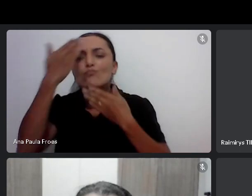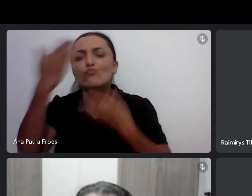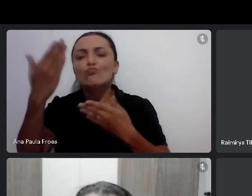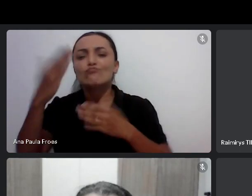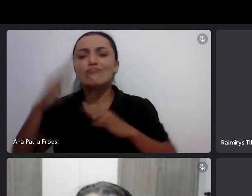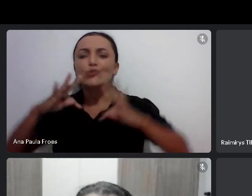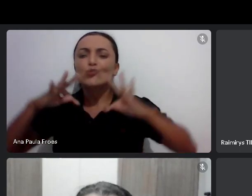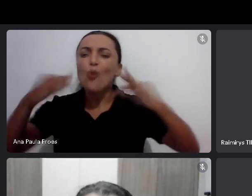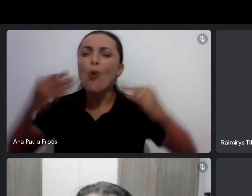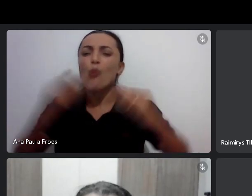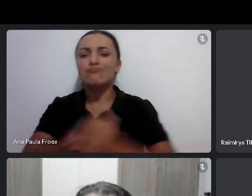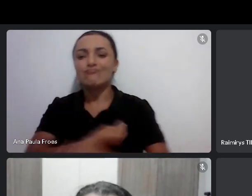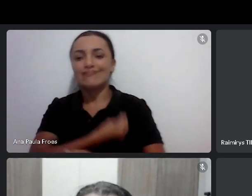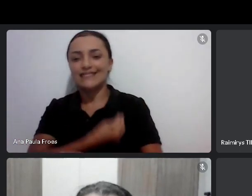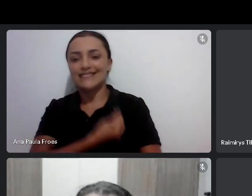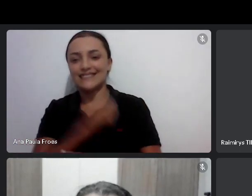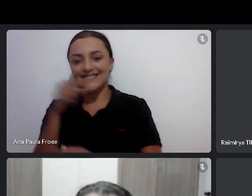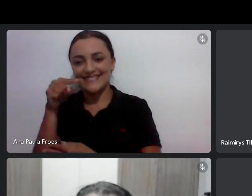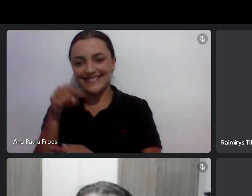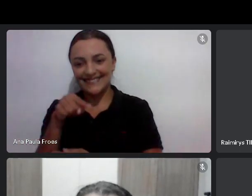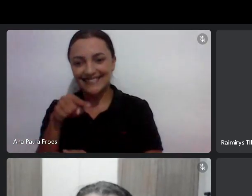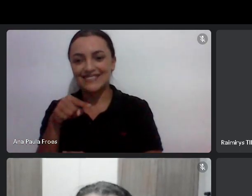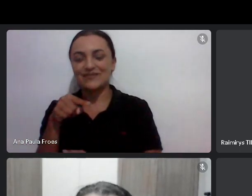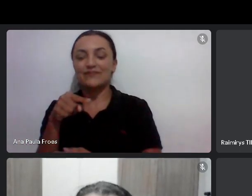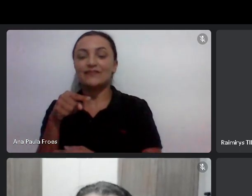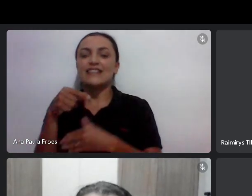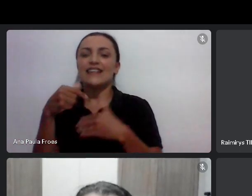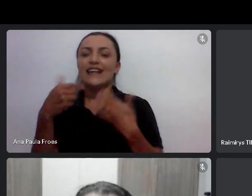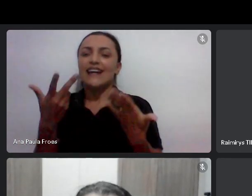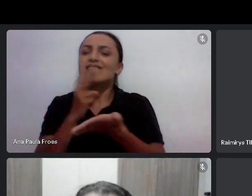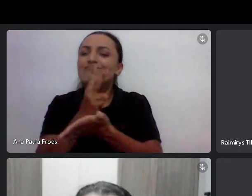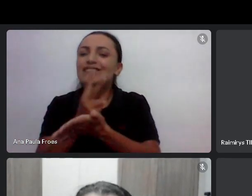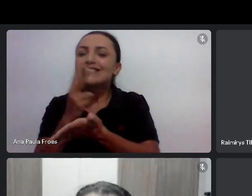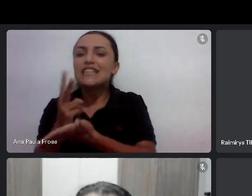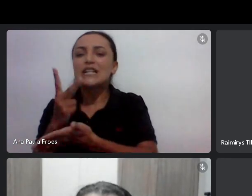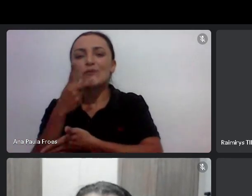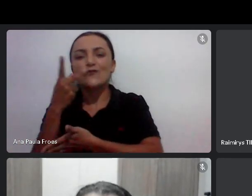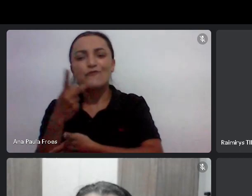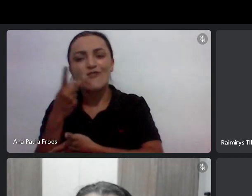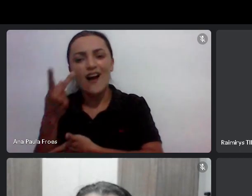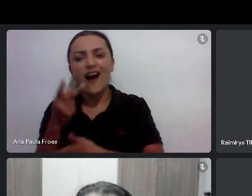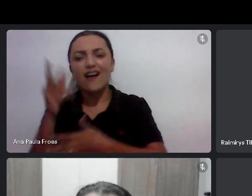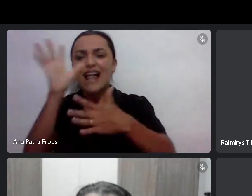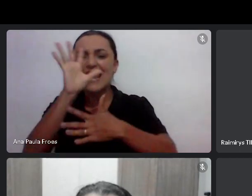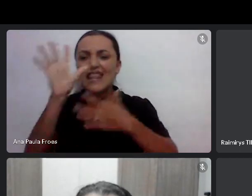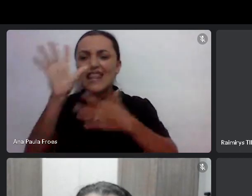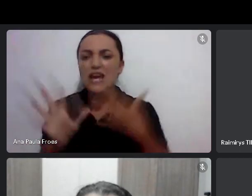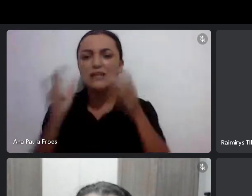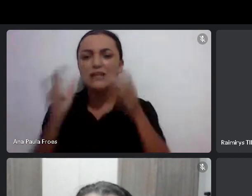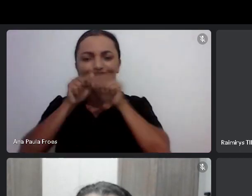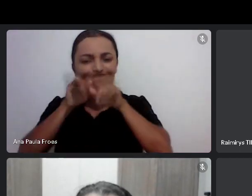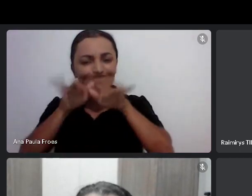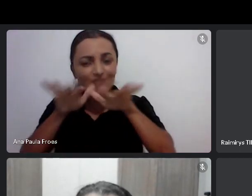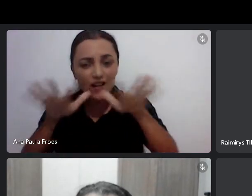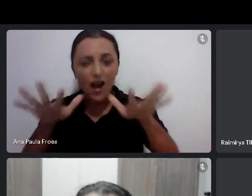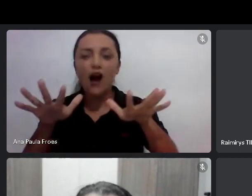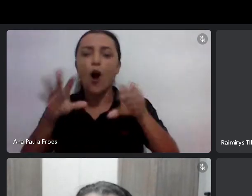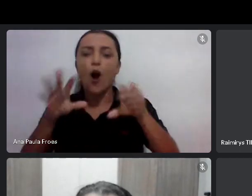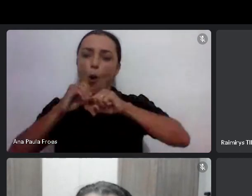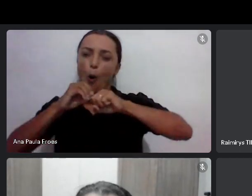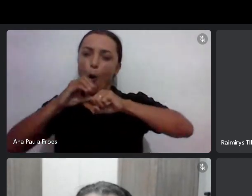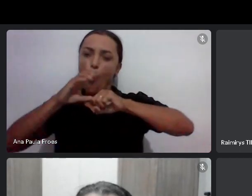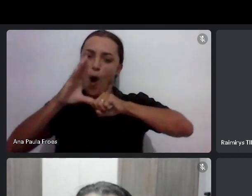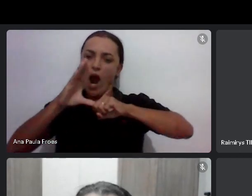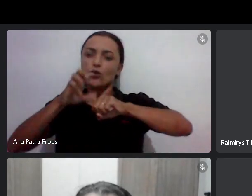lembrando do que a gente já sempre fala, né? Use difusão. Conhecimento, ele é feito para que a gente chegue em sociedade